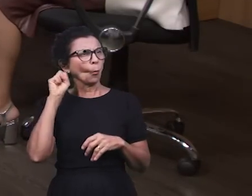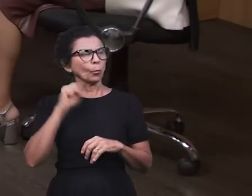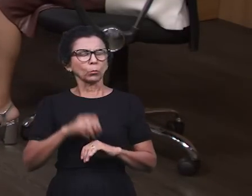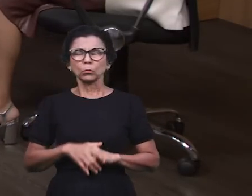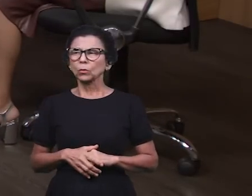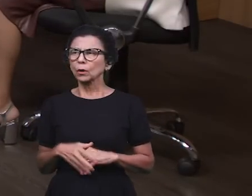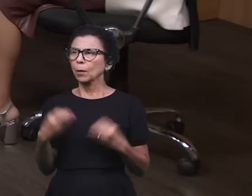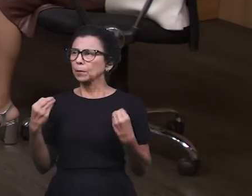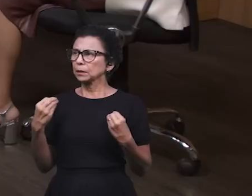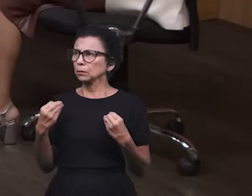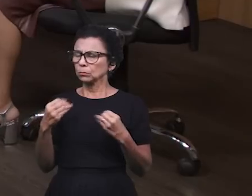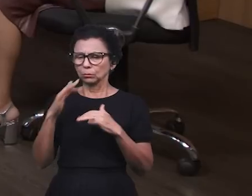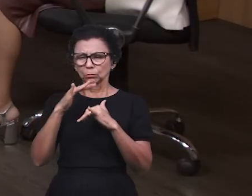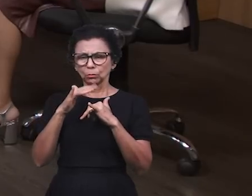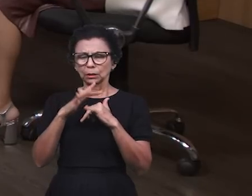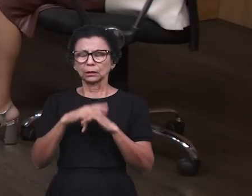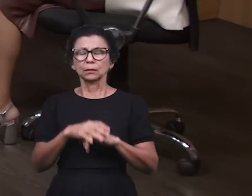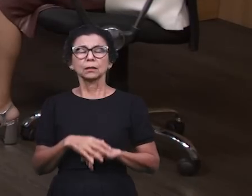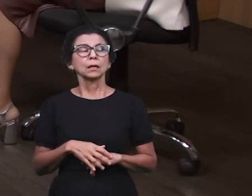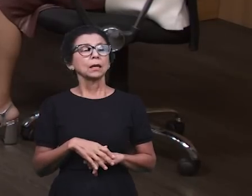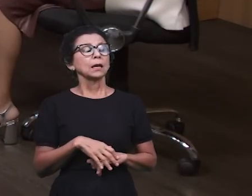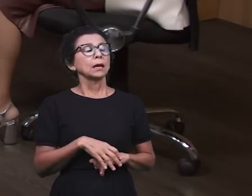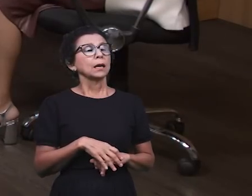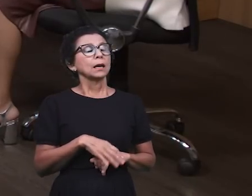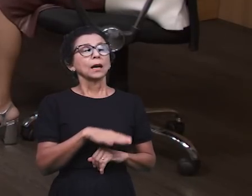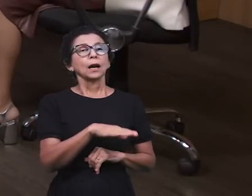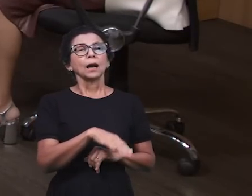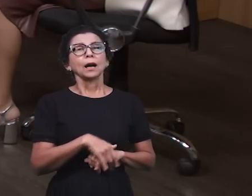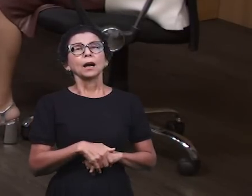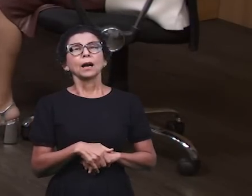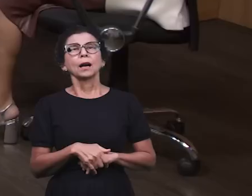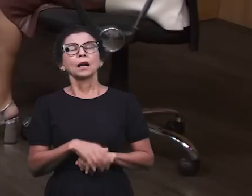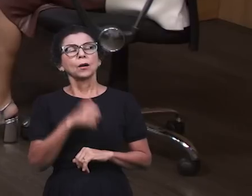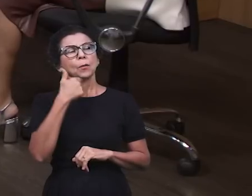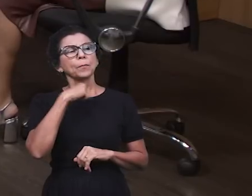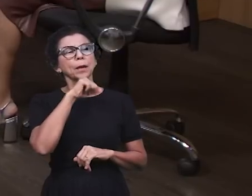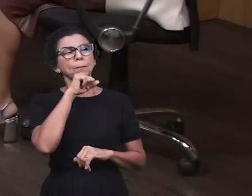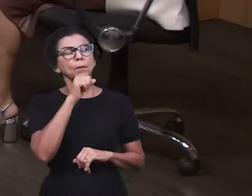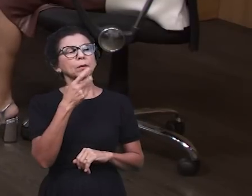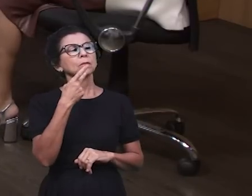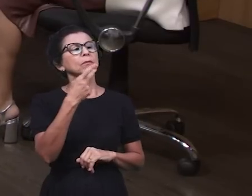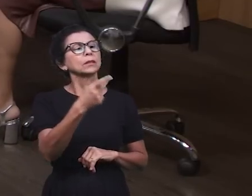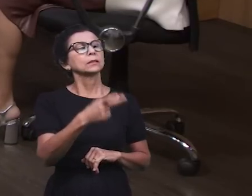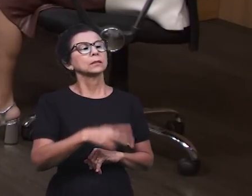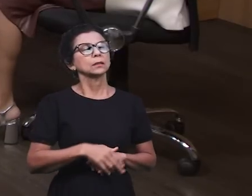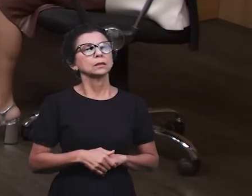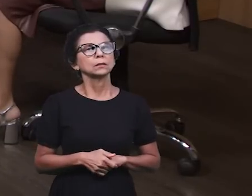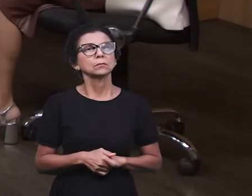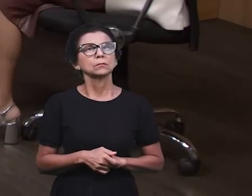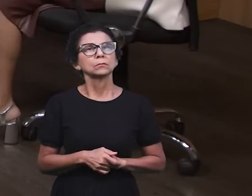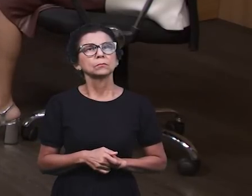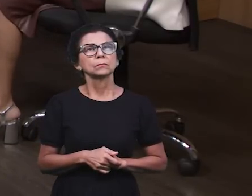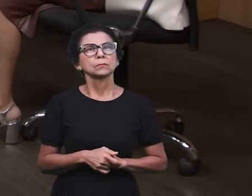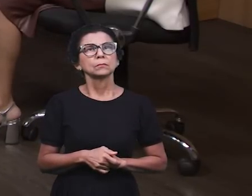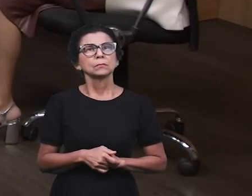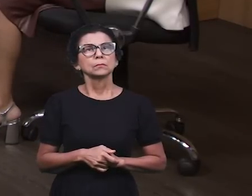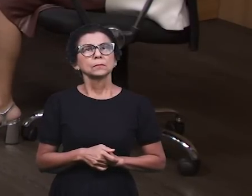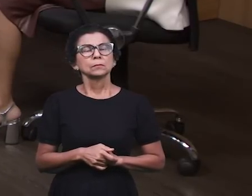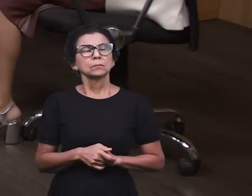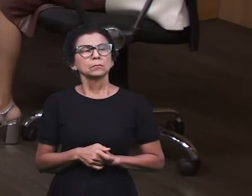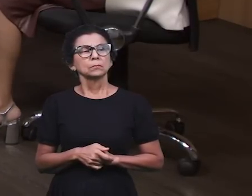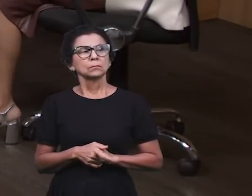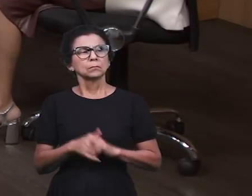tocando? E eu fui falar com a minha mãe. Sempre gosto de falar da minha mãe e do meu pai. Fui falar com a minha mãe. Eu disse, não vou tocar mais não. Eu disse, por